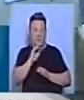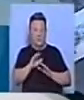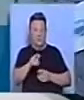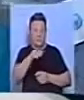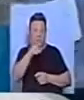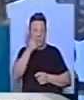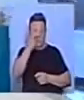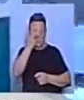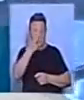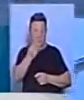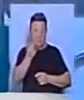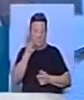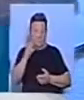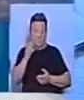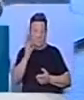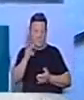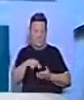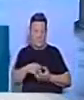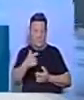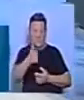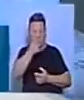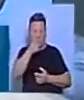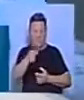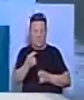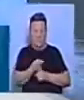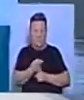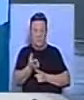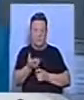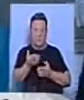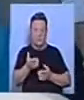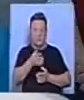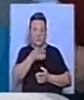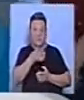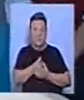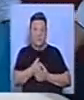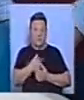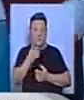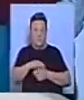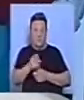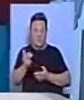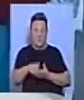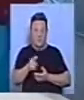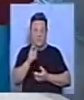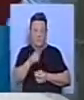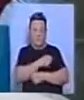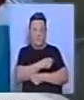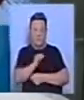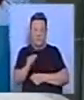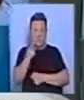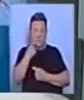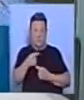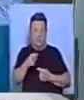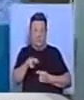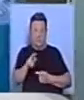história está muito presente táxi ela também de objetos que ajudam a contar o a conta 3 com a presença do comissário desta mostra